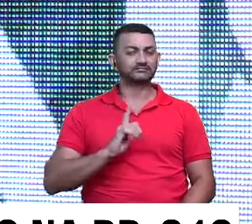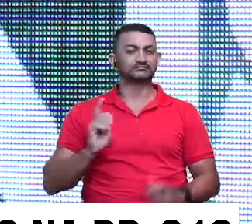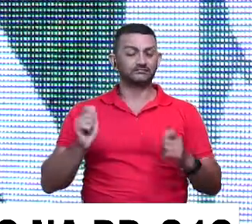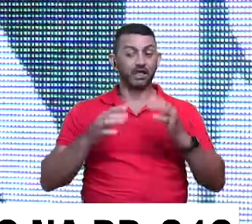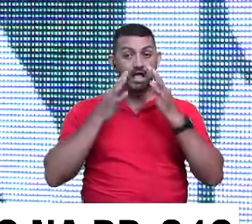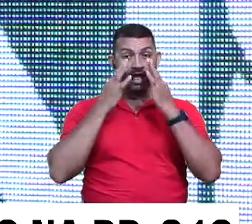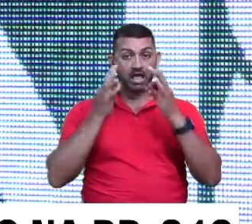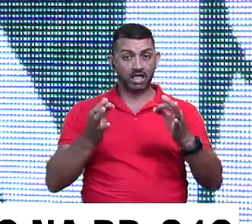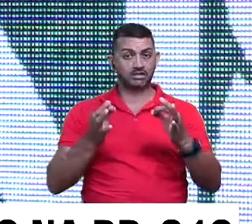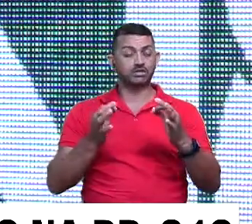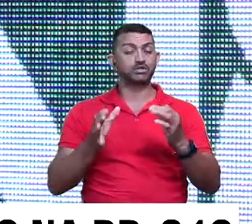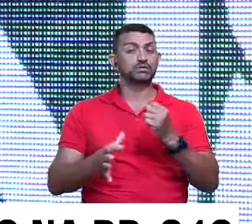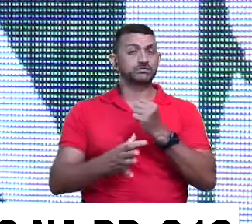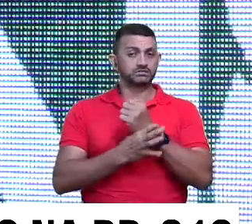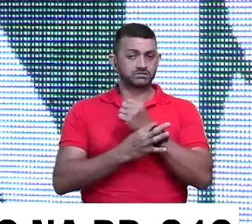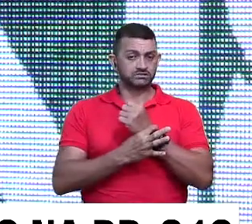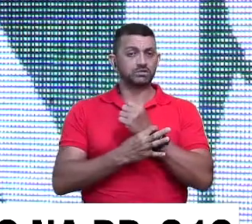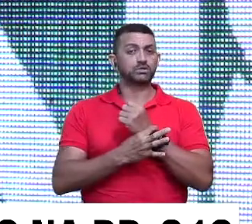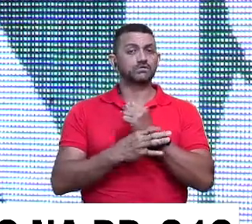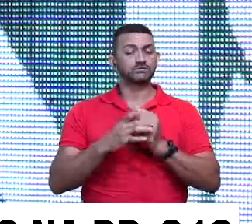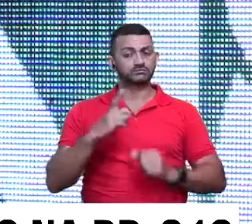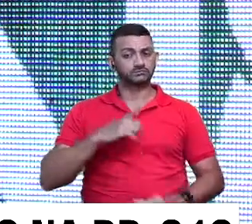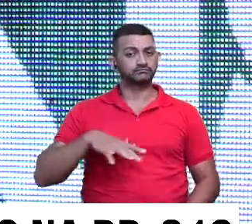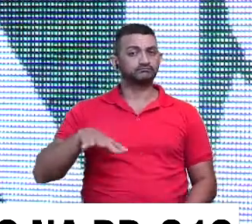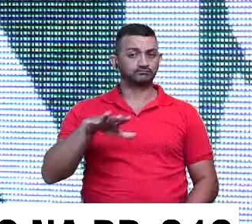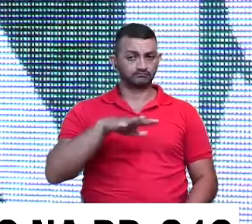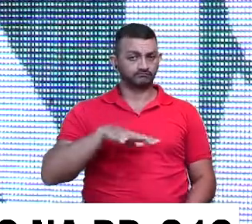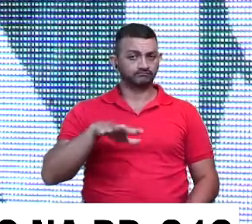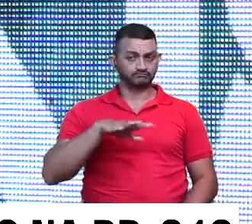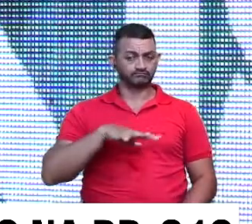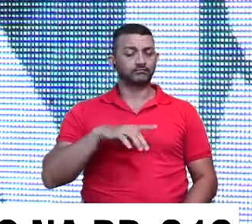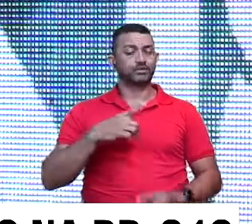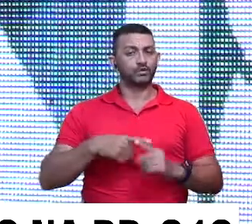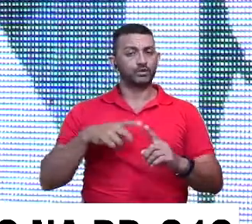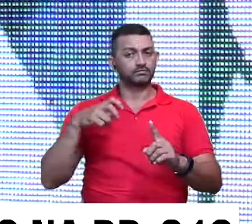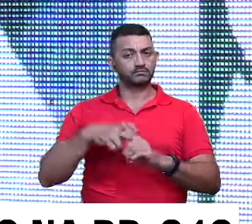Jacob. Você tem atenção e segurança quando passar por aí,